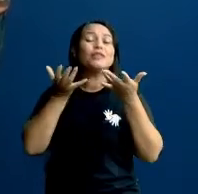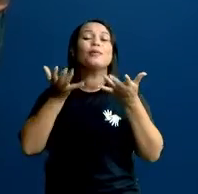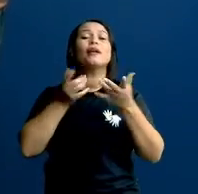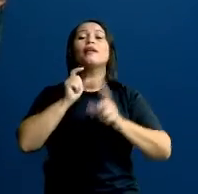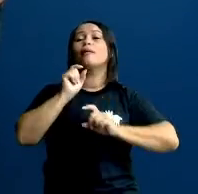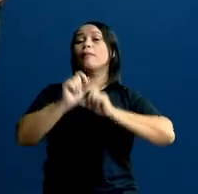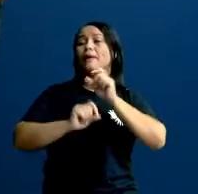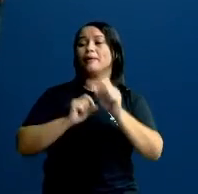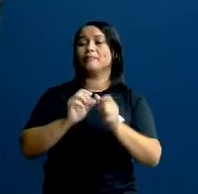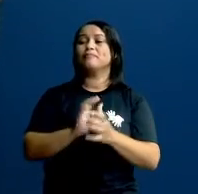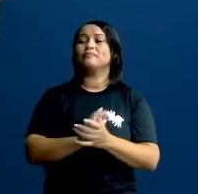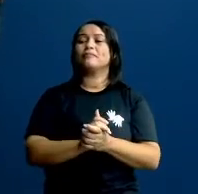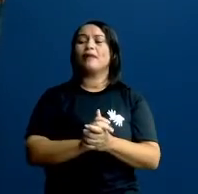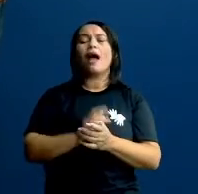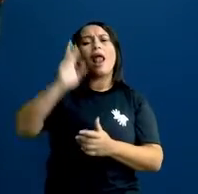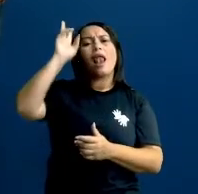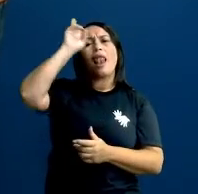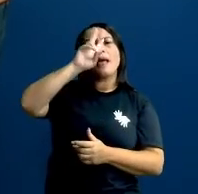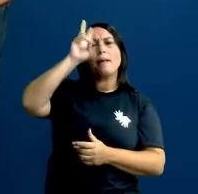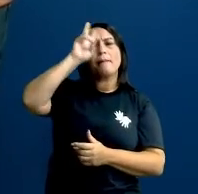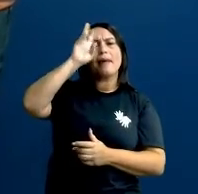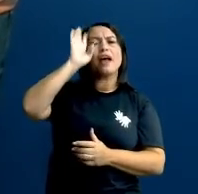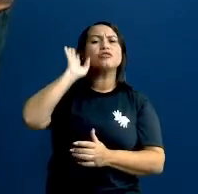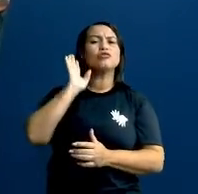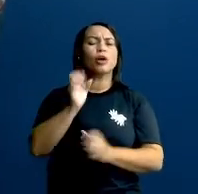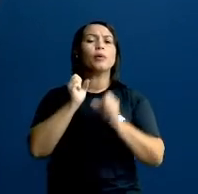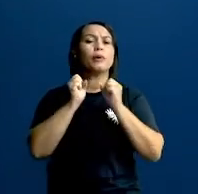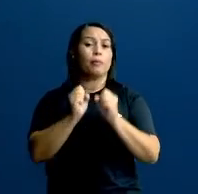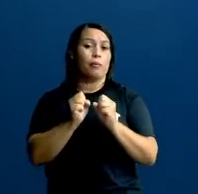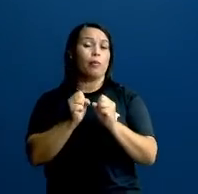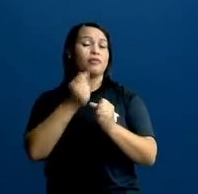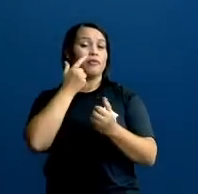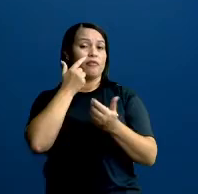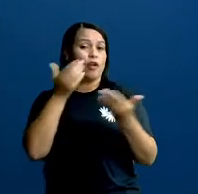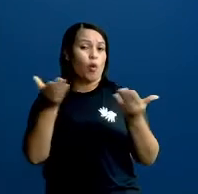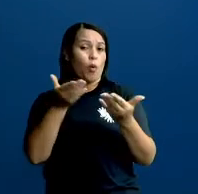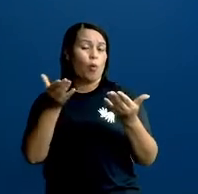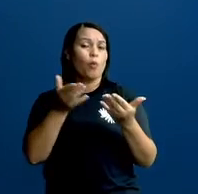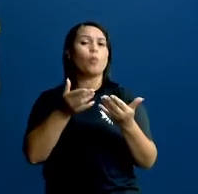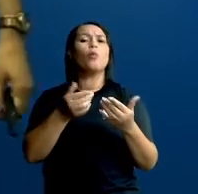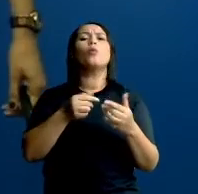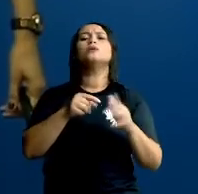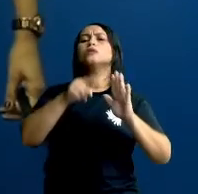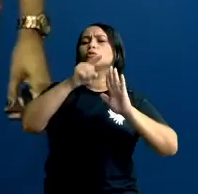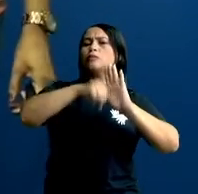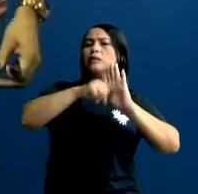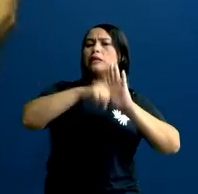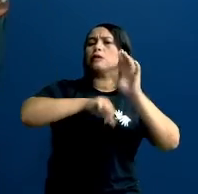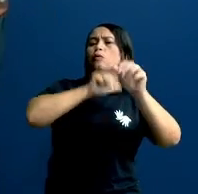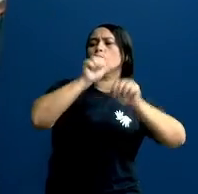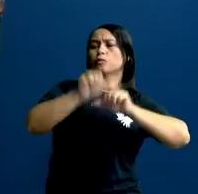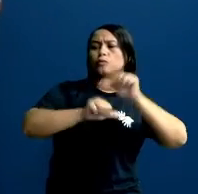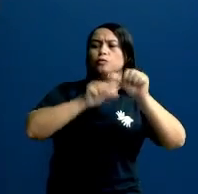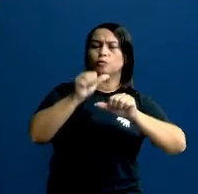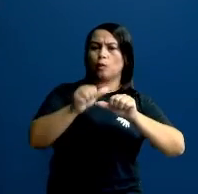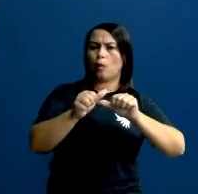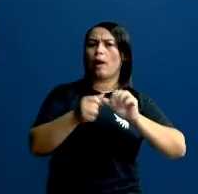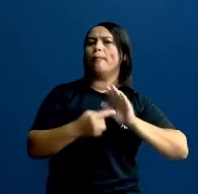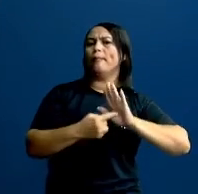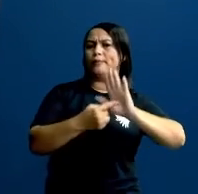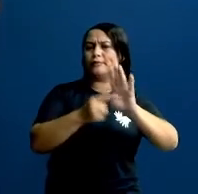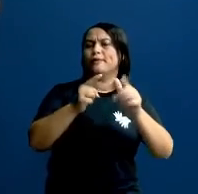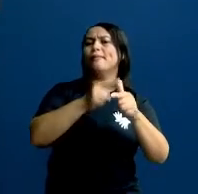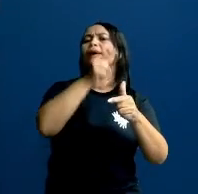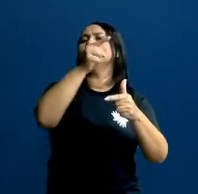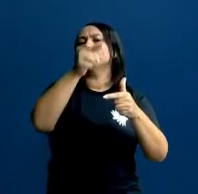queria relembrar aqui o que a gente pôde trabalhar hoje. Trabalhamos subtração com trocas, né? Trouxe aí mais